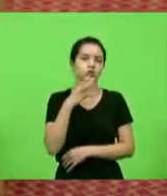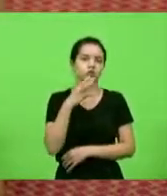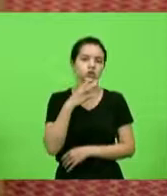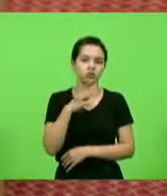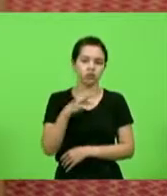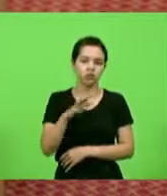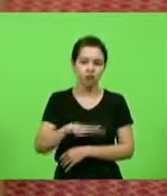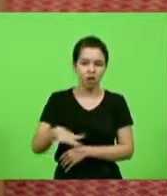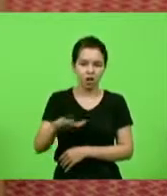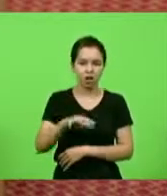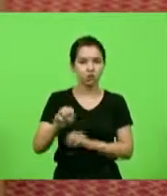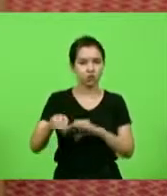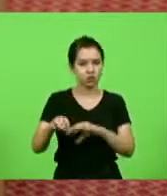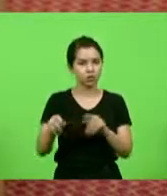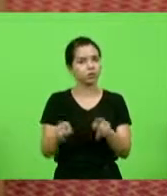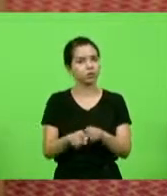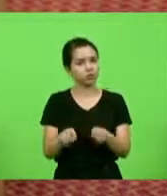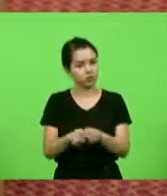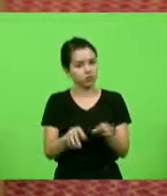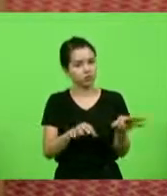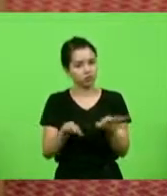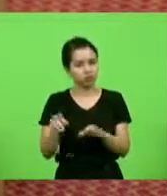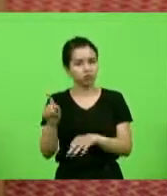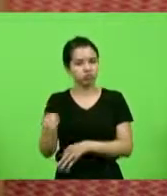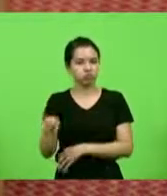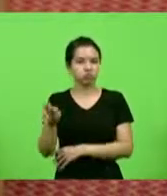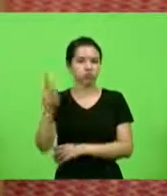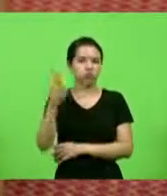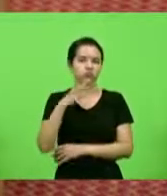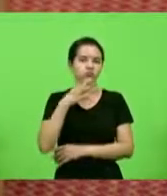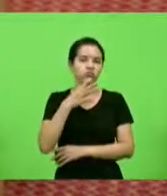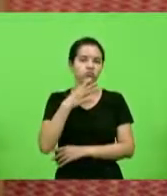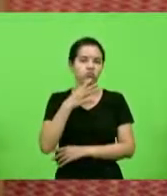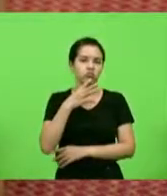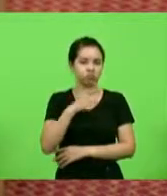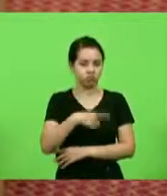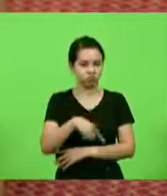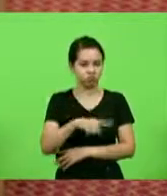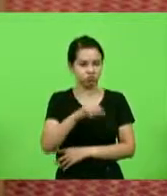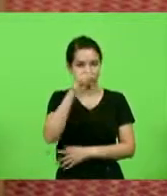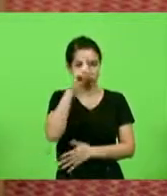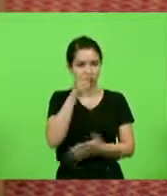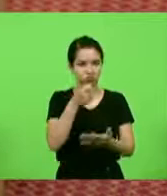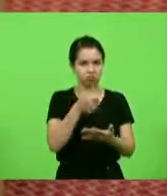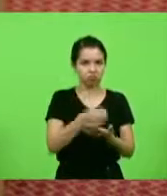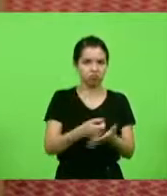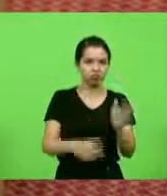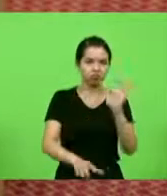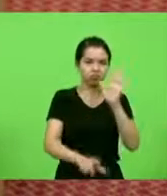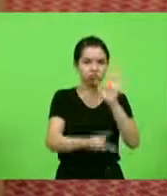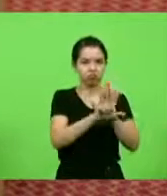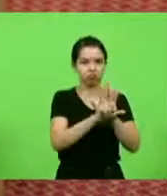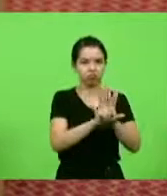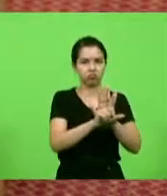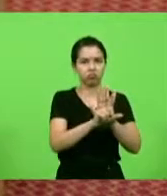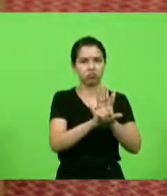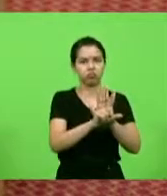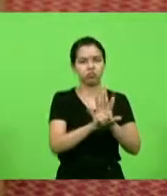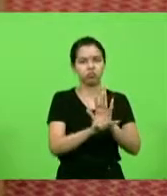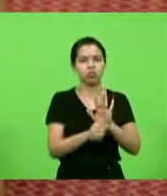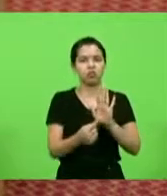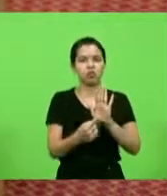conhece, e não é admissível essa ingerência de nós querermos, por lei, determinar o que